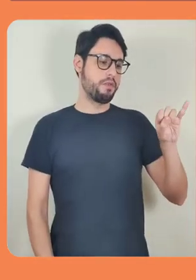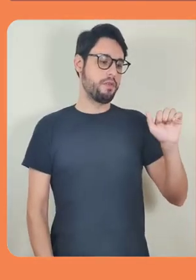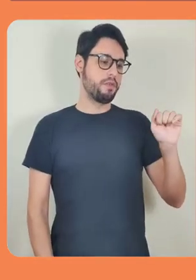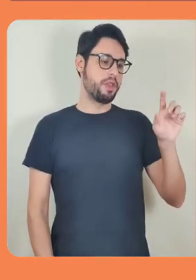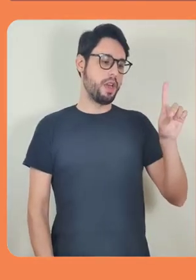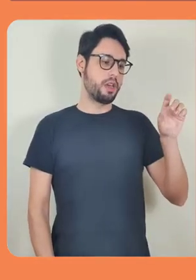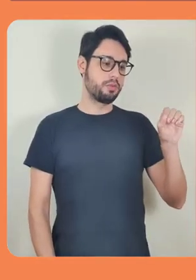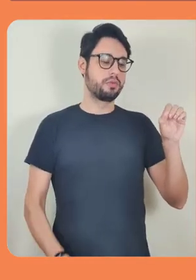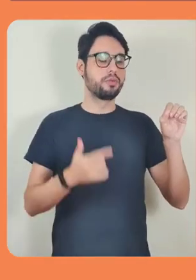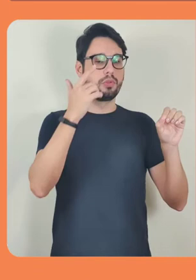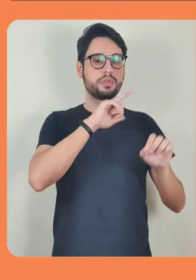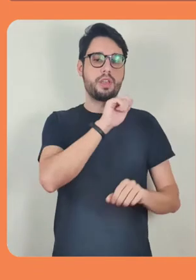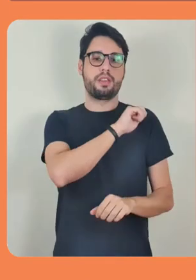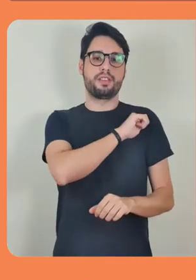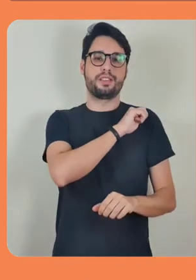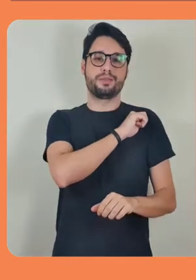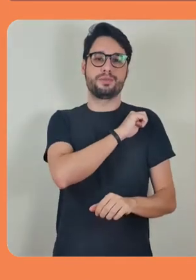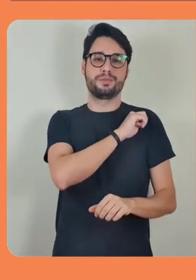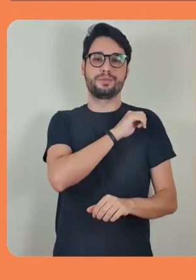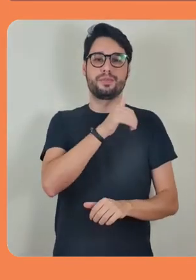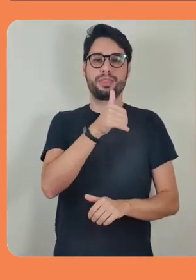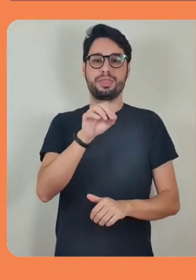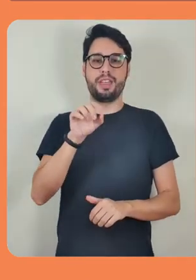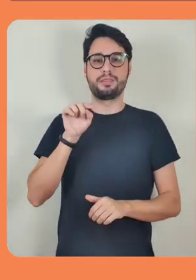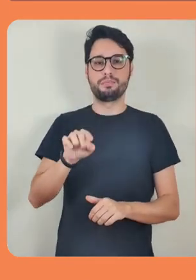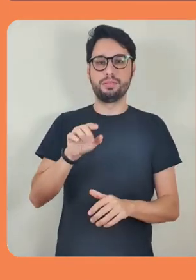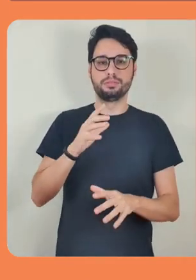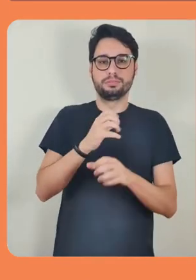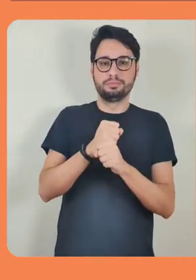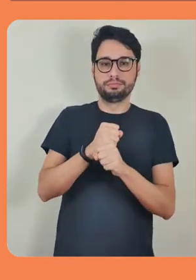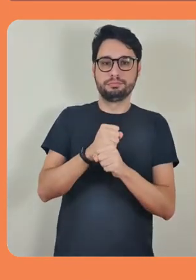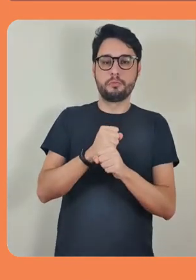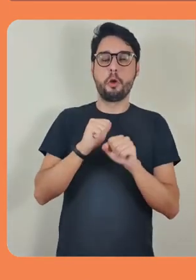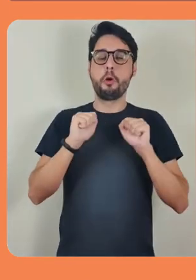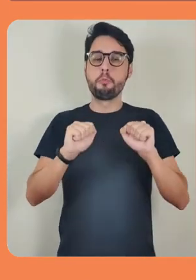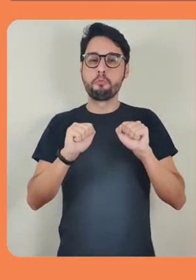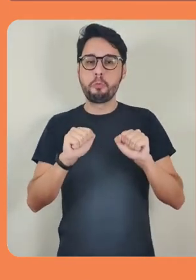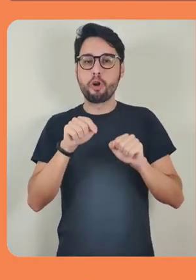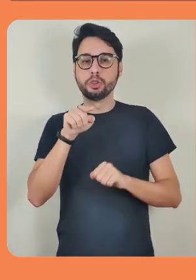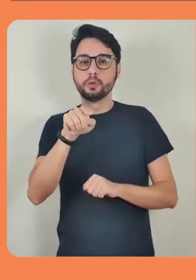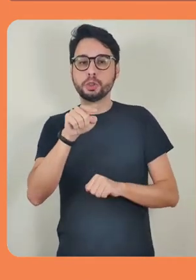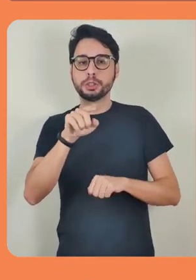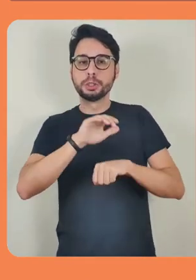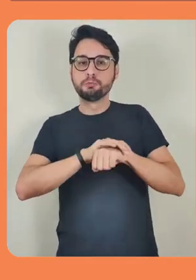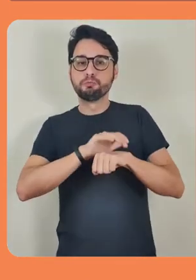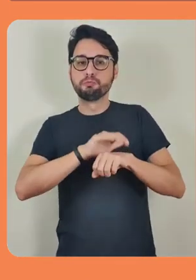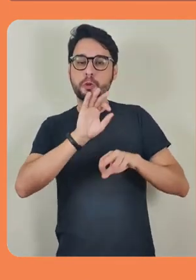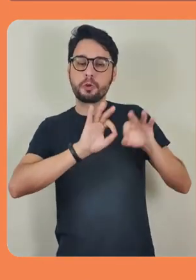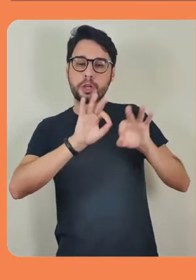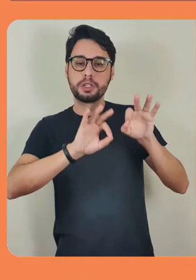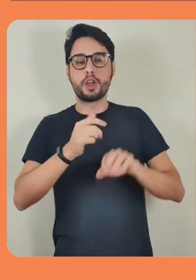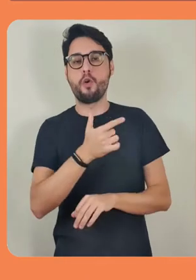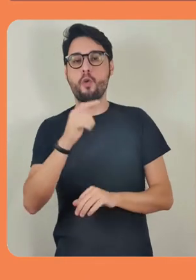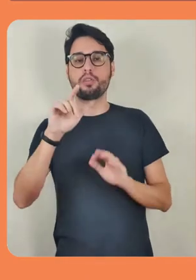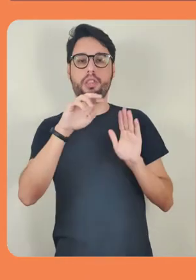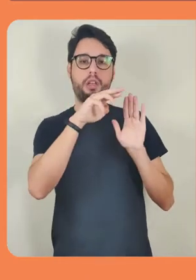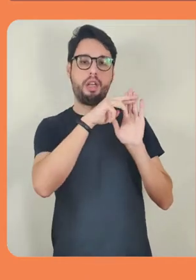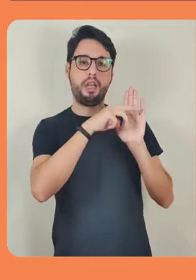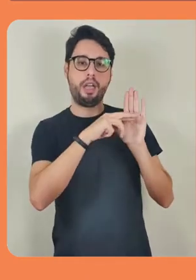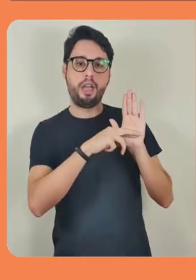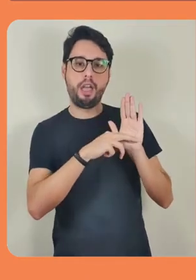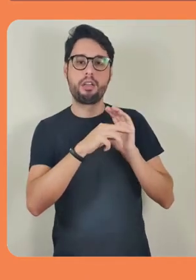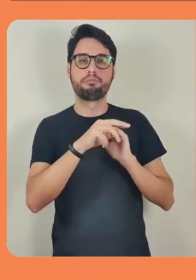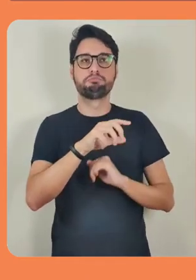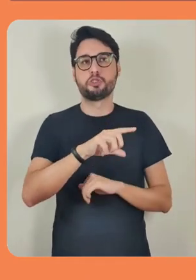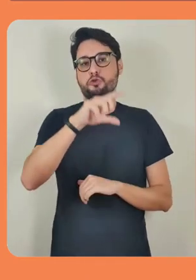então qualquer evento que aparecer enviado e ele vai ganhar 10 pontos você pode